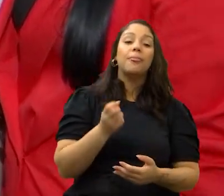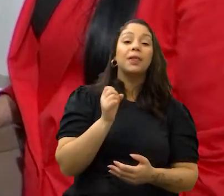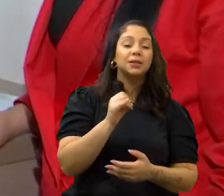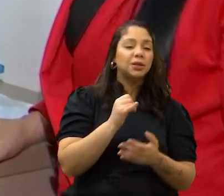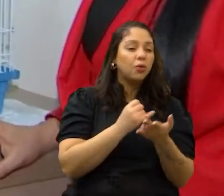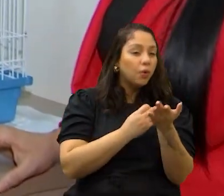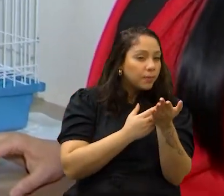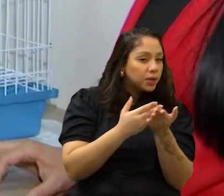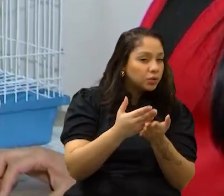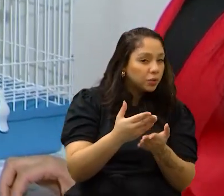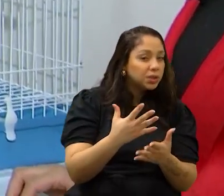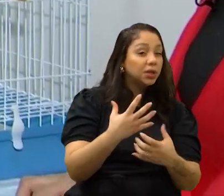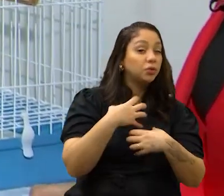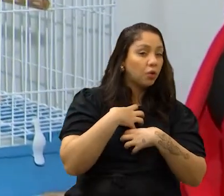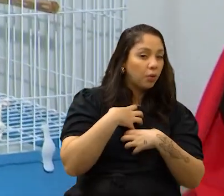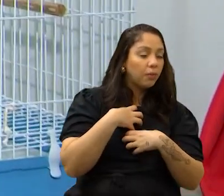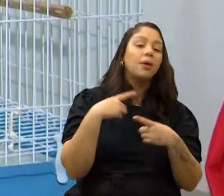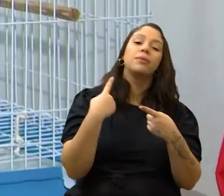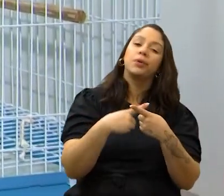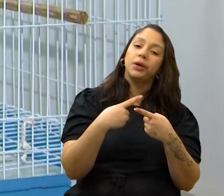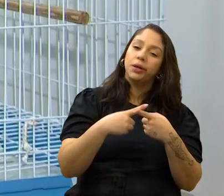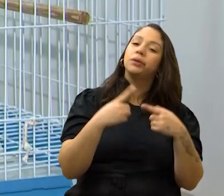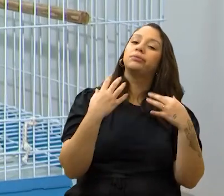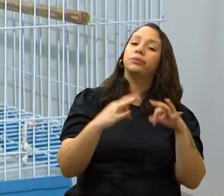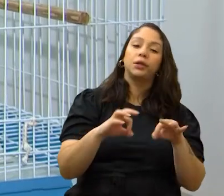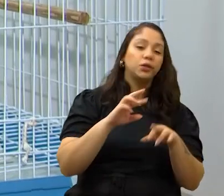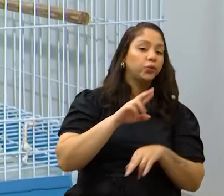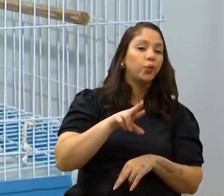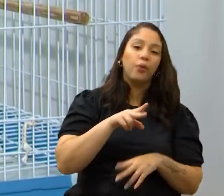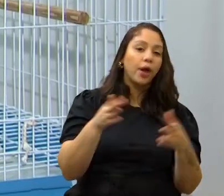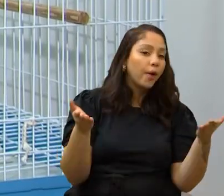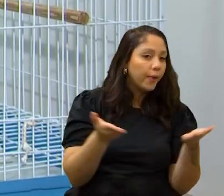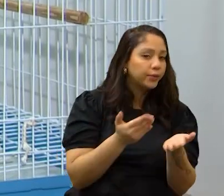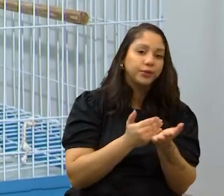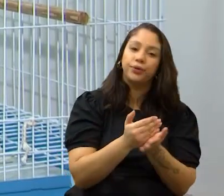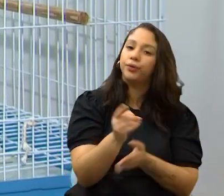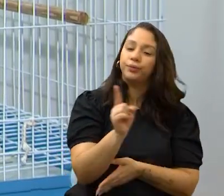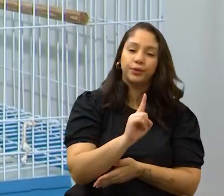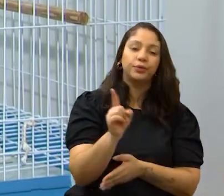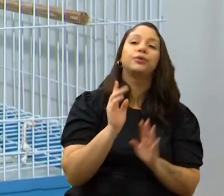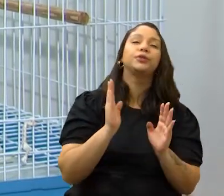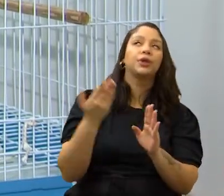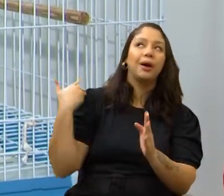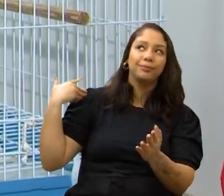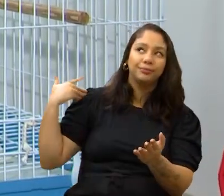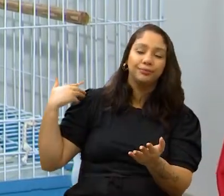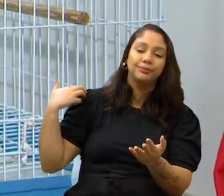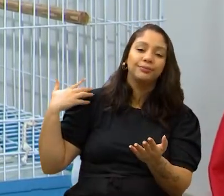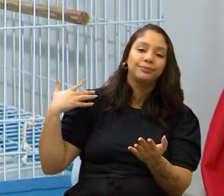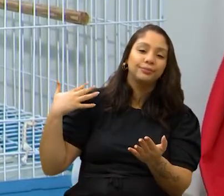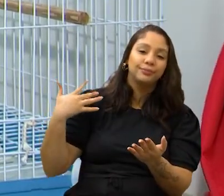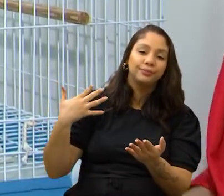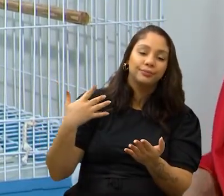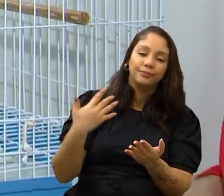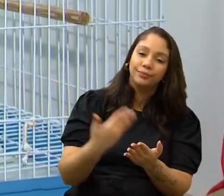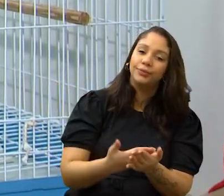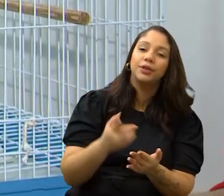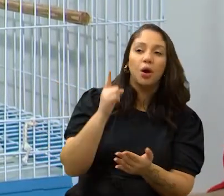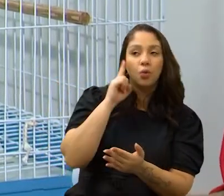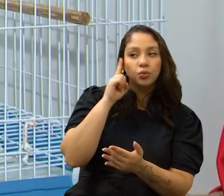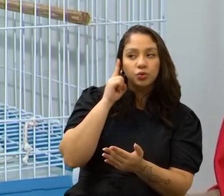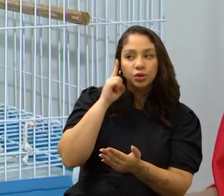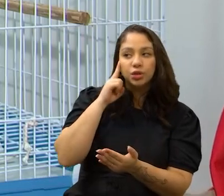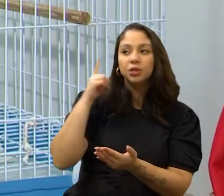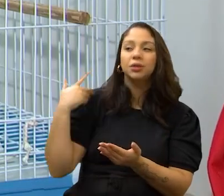assim, se começou a demonstrar sintoma hoje, pode ter certeza que não foi hoje que isso está começando. Então ele já vem com